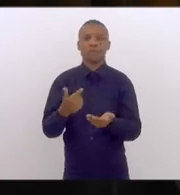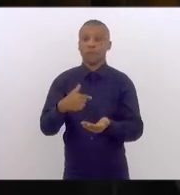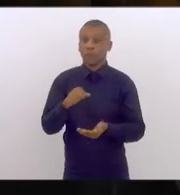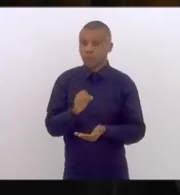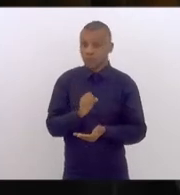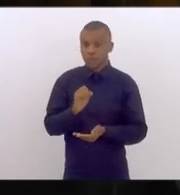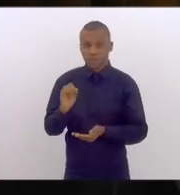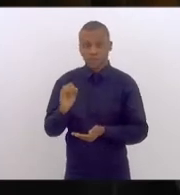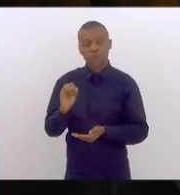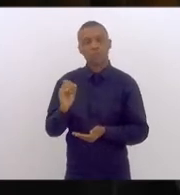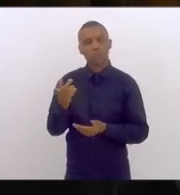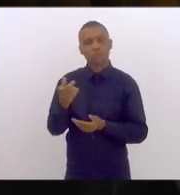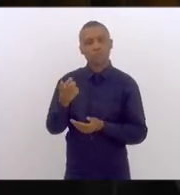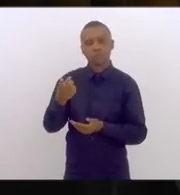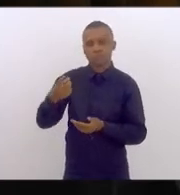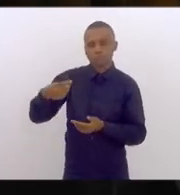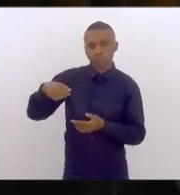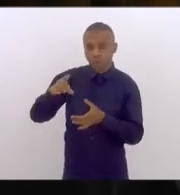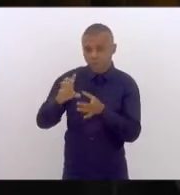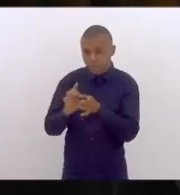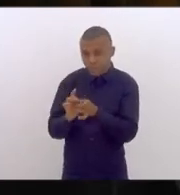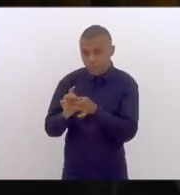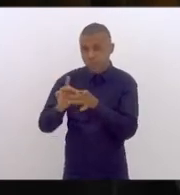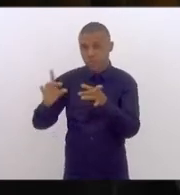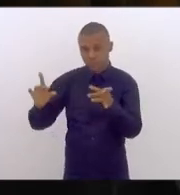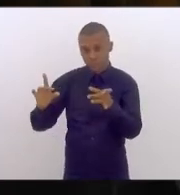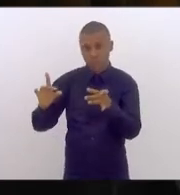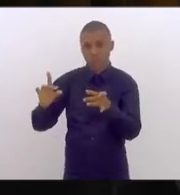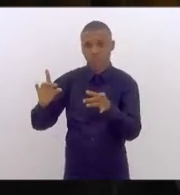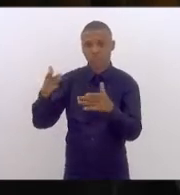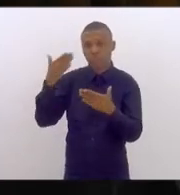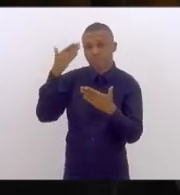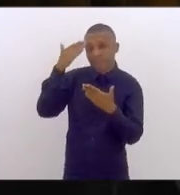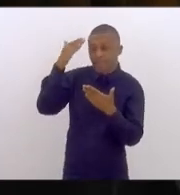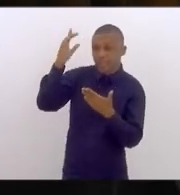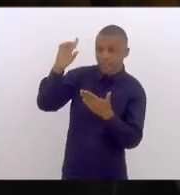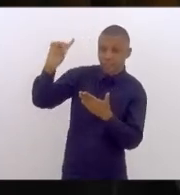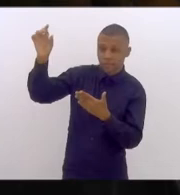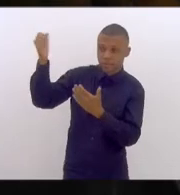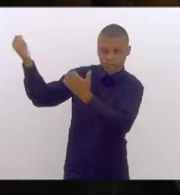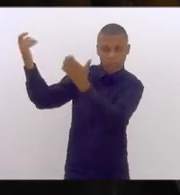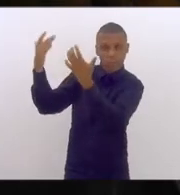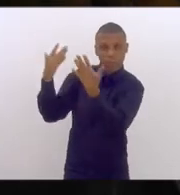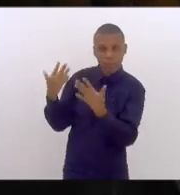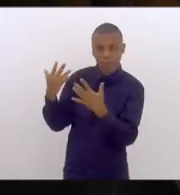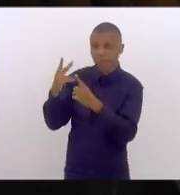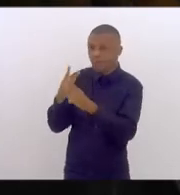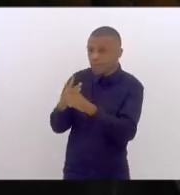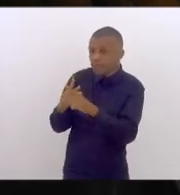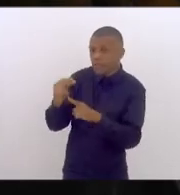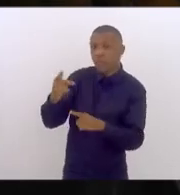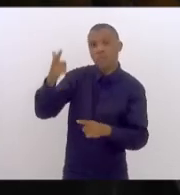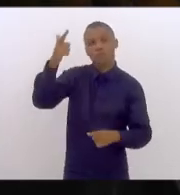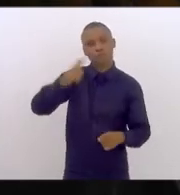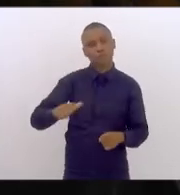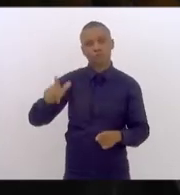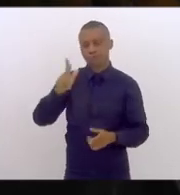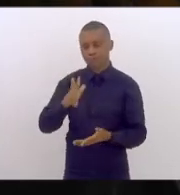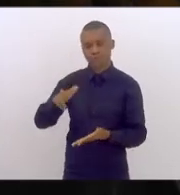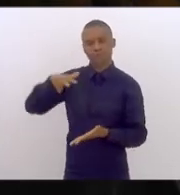me fosse permitido pela graça divina eu estarei aqui